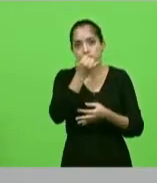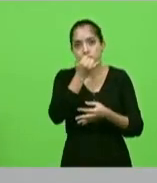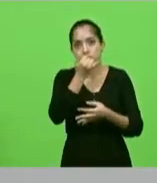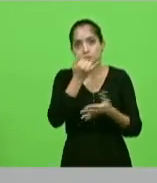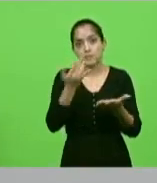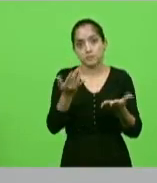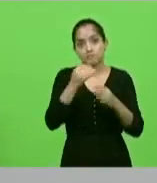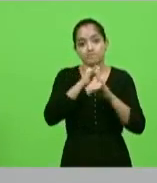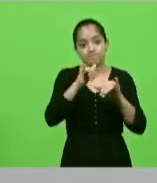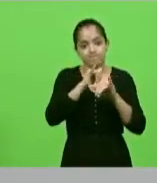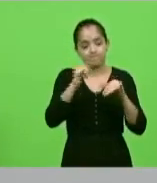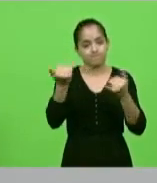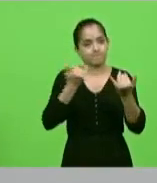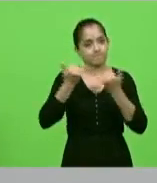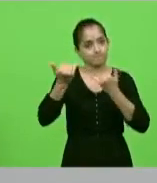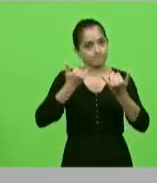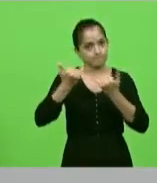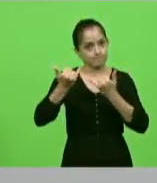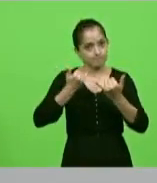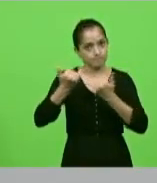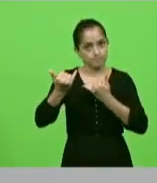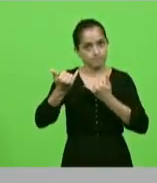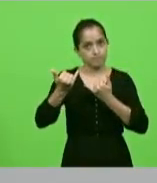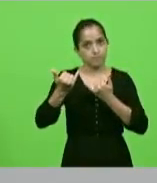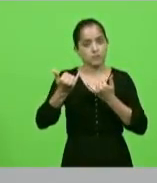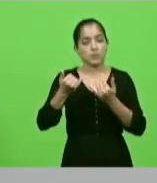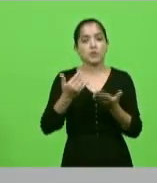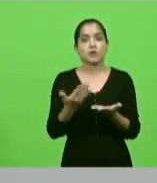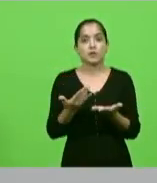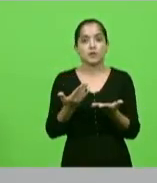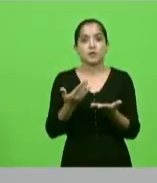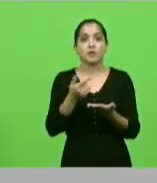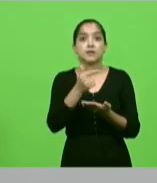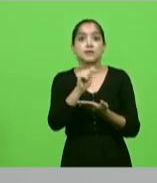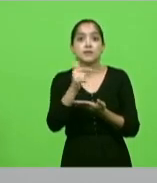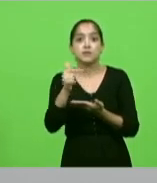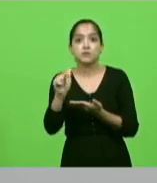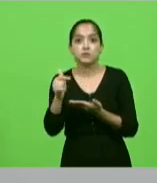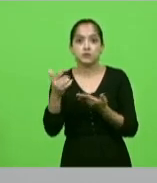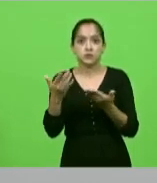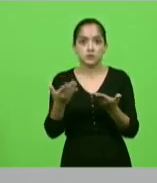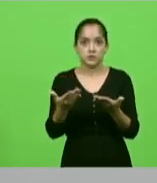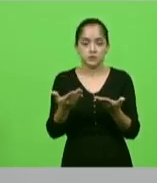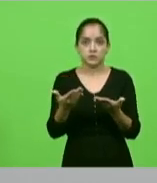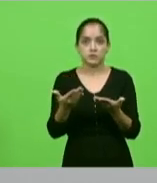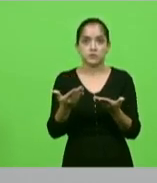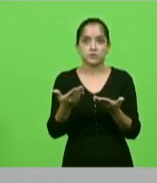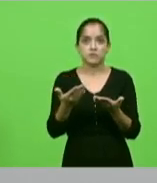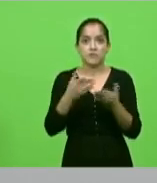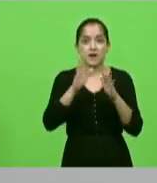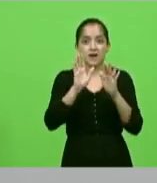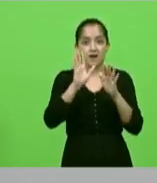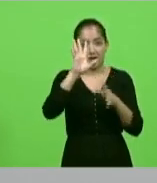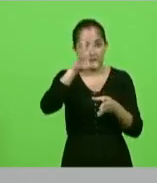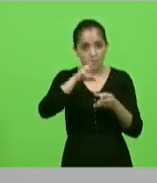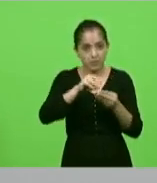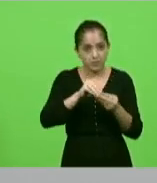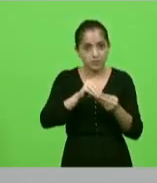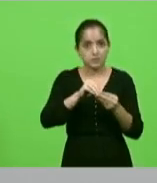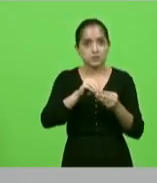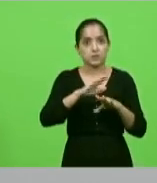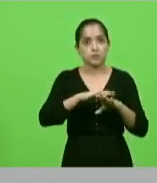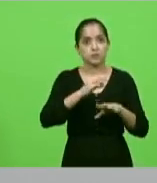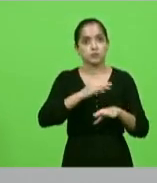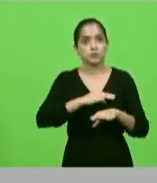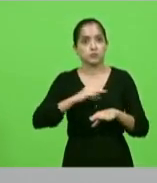né? Porque a informação que me foi prestada que não estava, que era a conclusão tida pelo Ministério